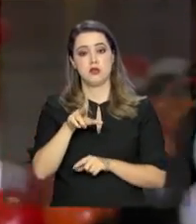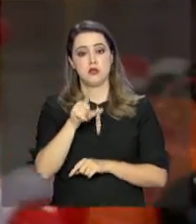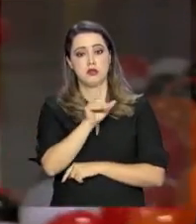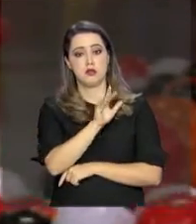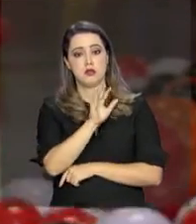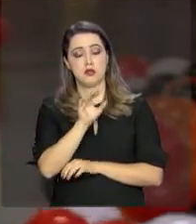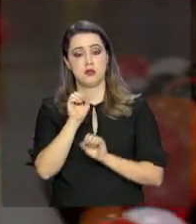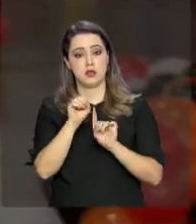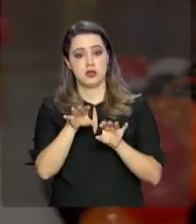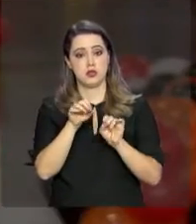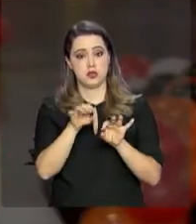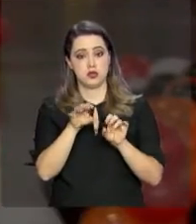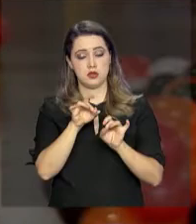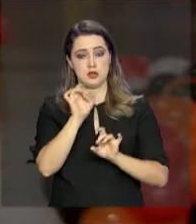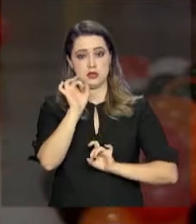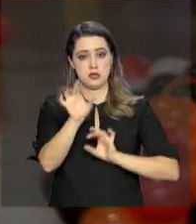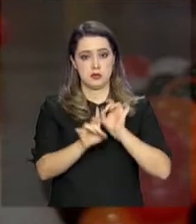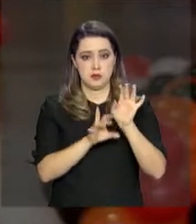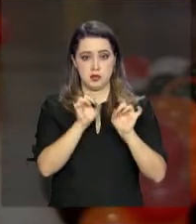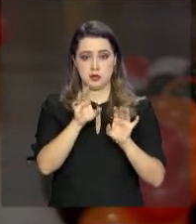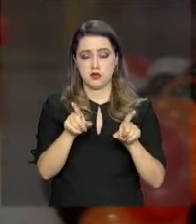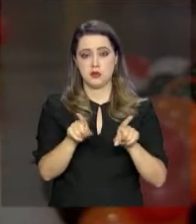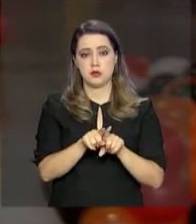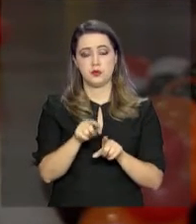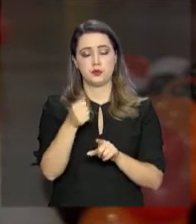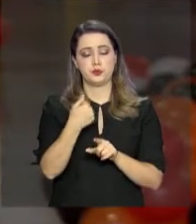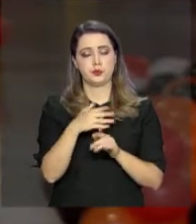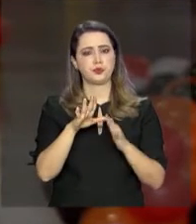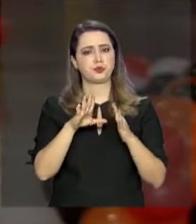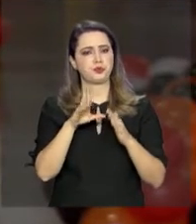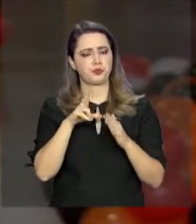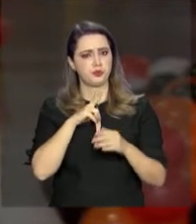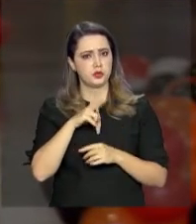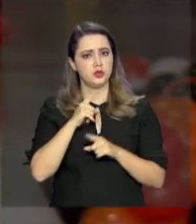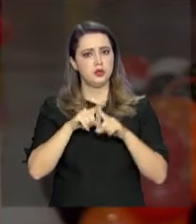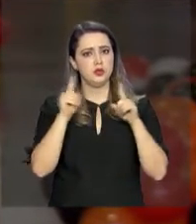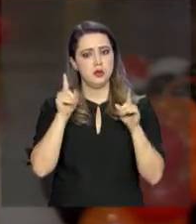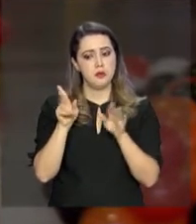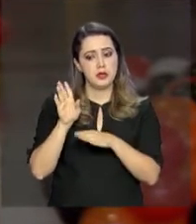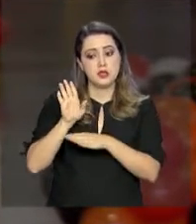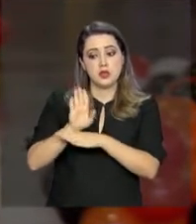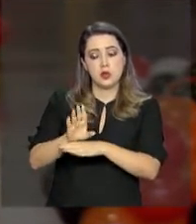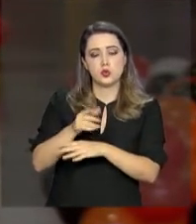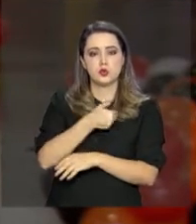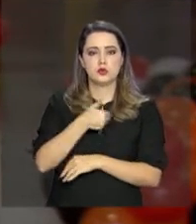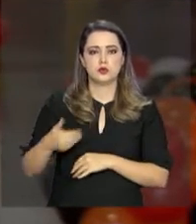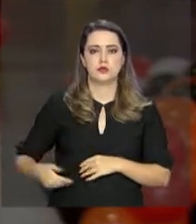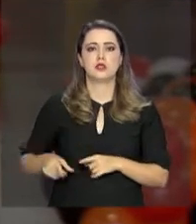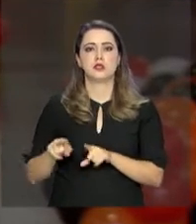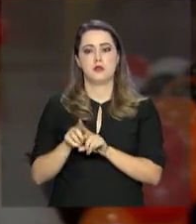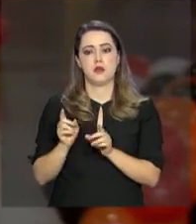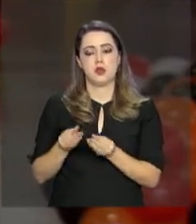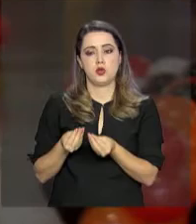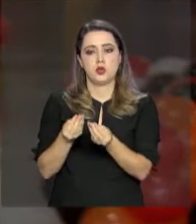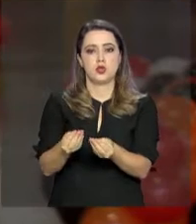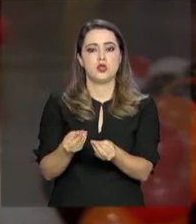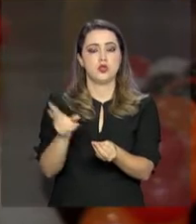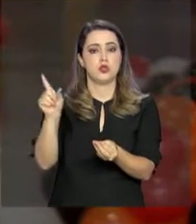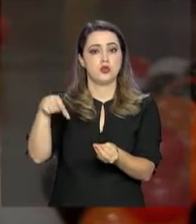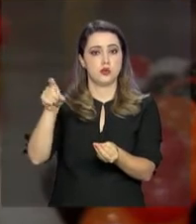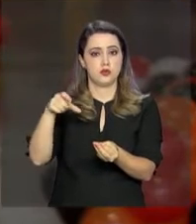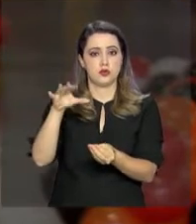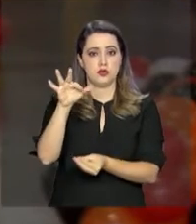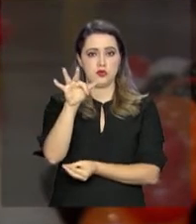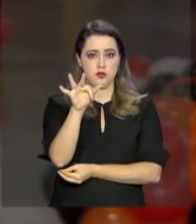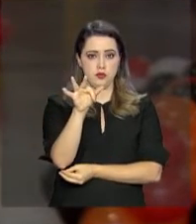especial mantidas por entidades sem fins lucrativos de todo o brasil também vão receber recursos suplementares do